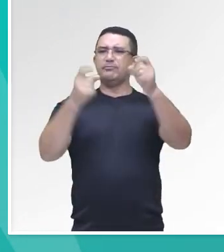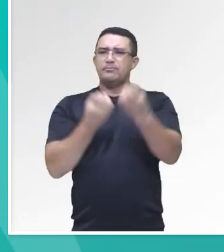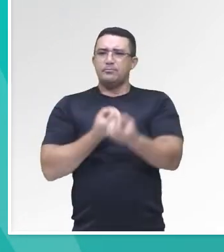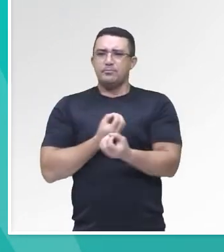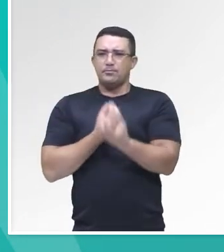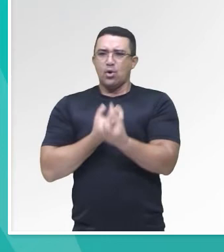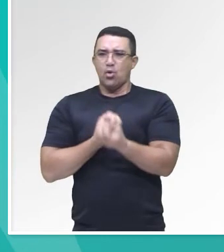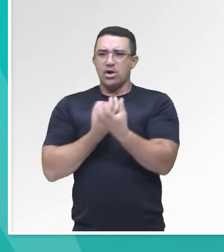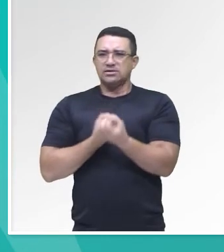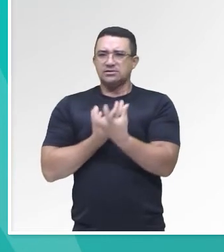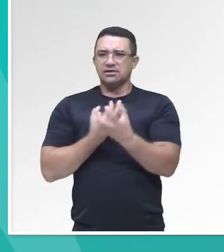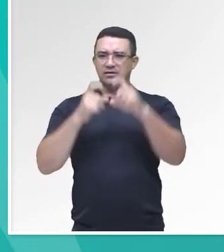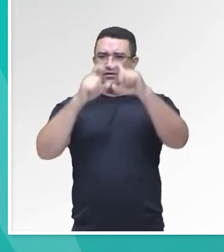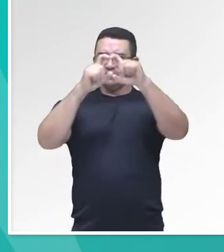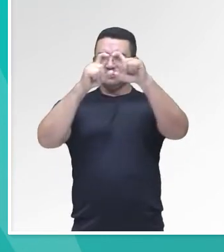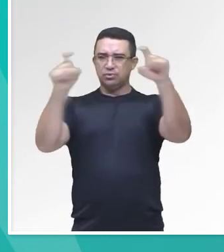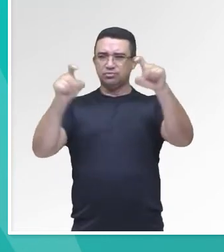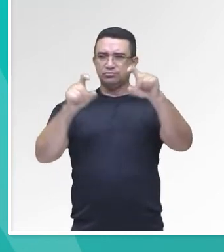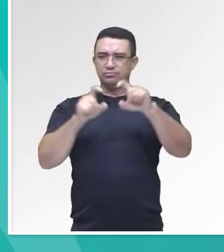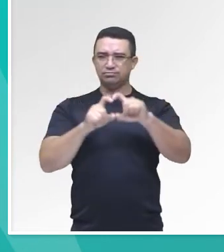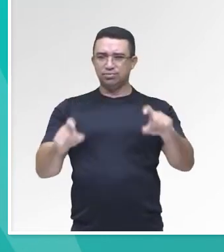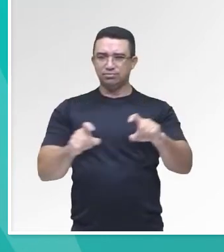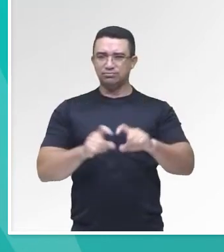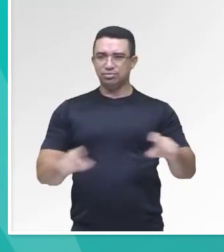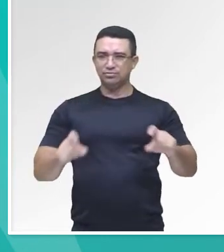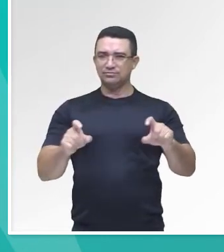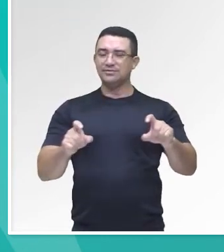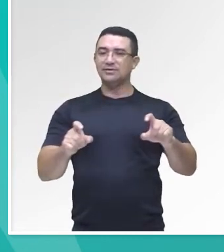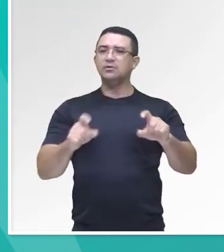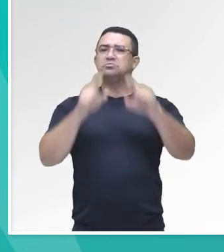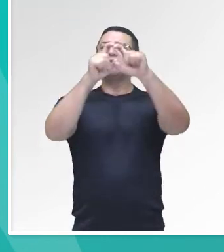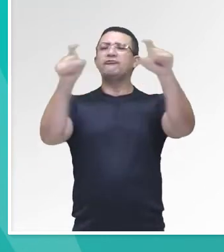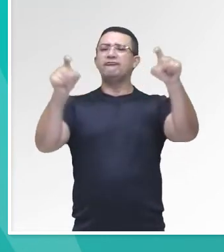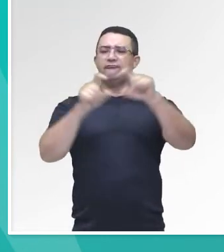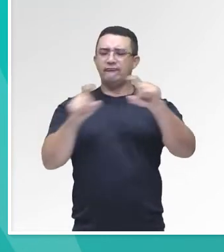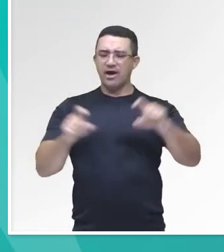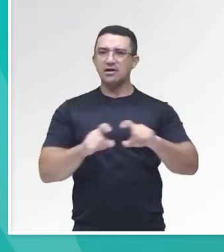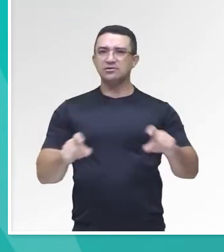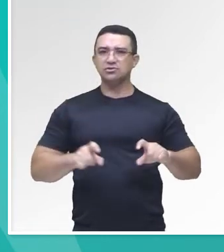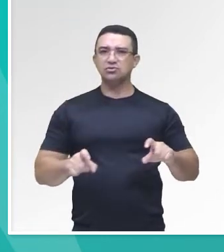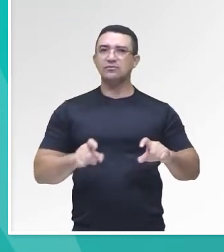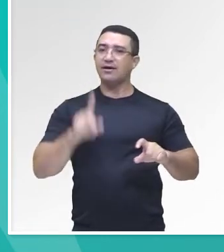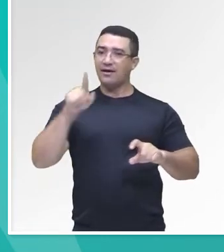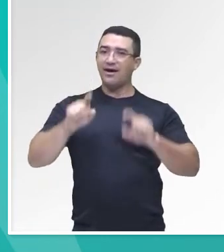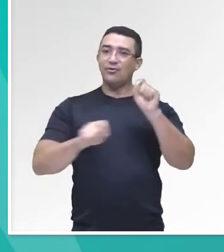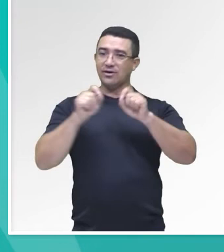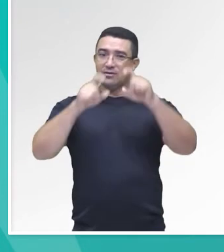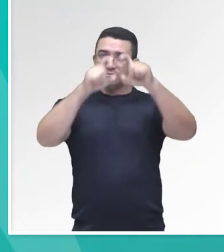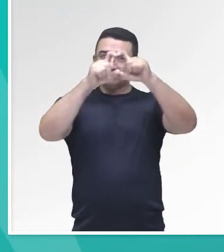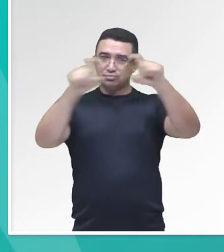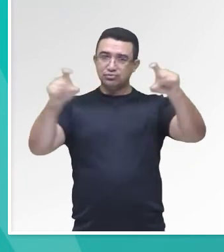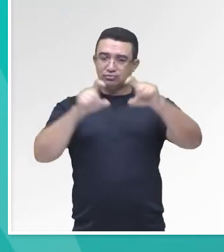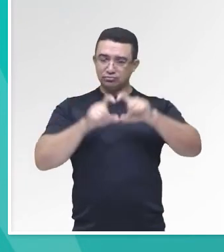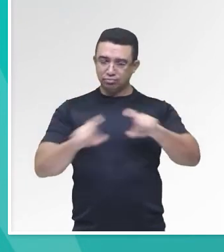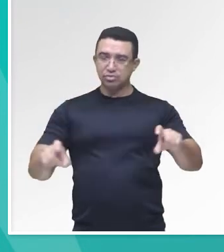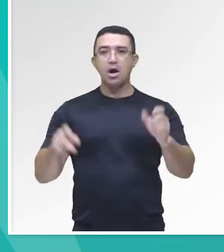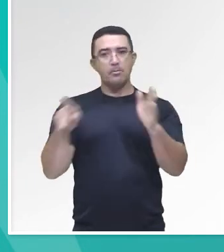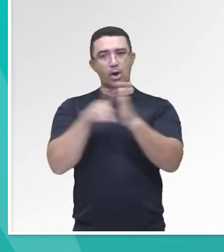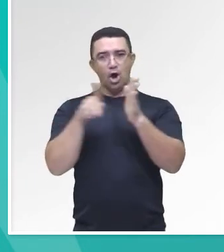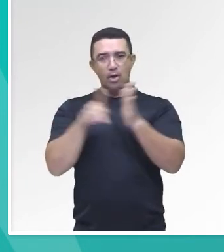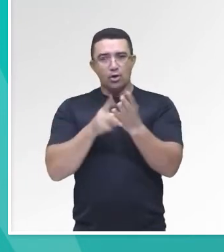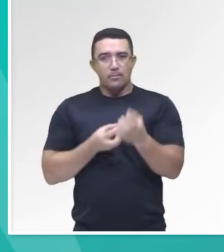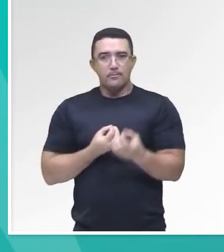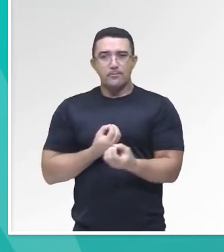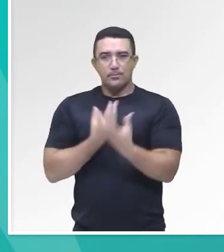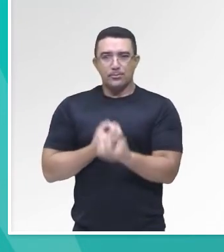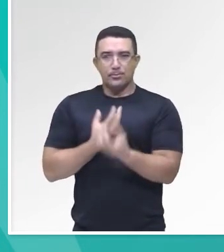ele se refere aqui? O verso são isso aqui, a construção do poema, não é?